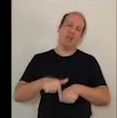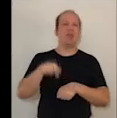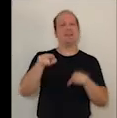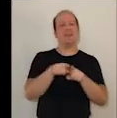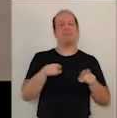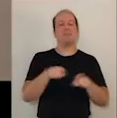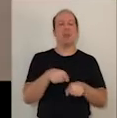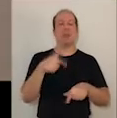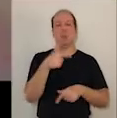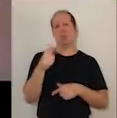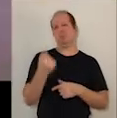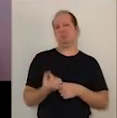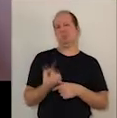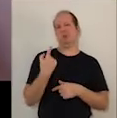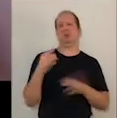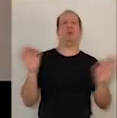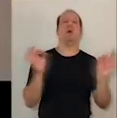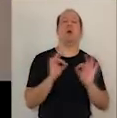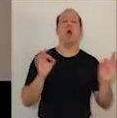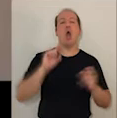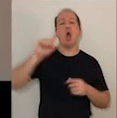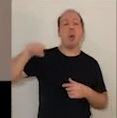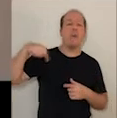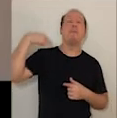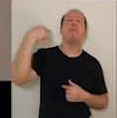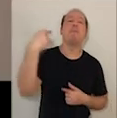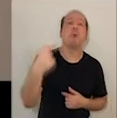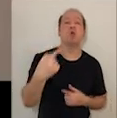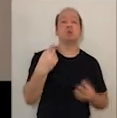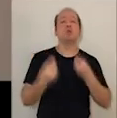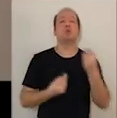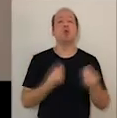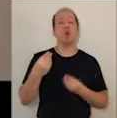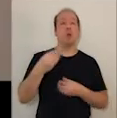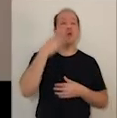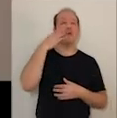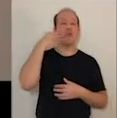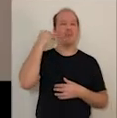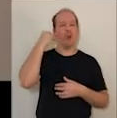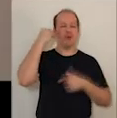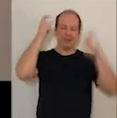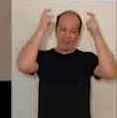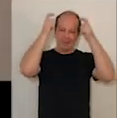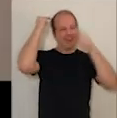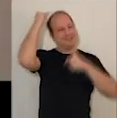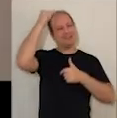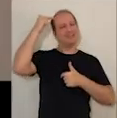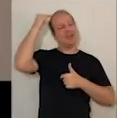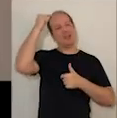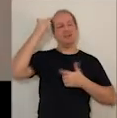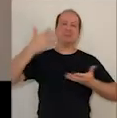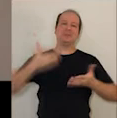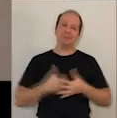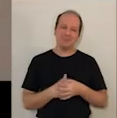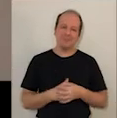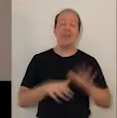de se estranhar que o próximo concílio declare Volpone santo. São Volpone.